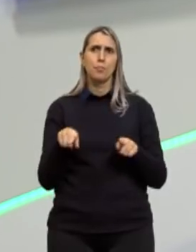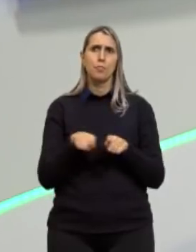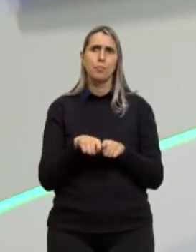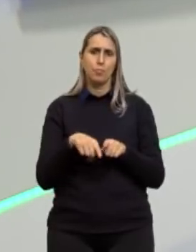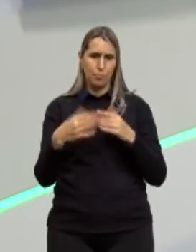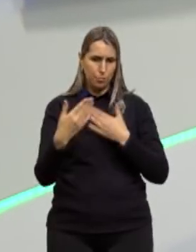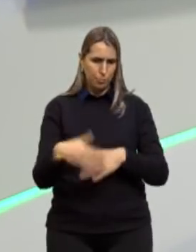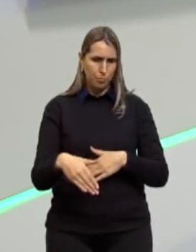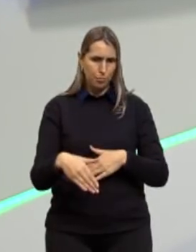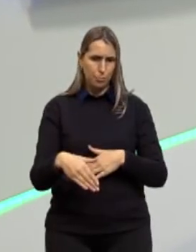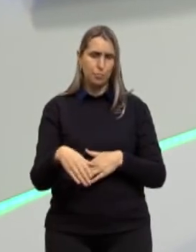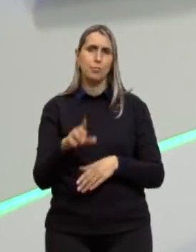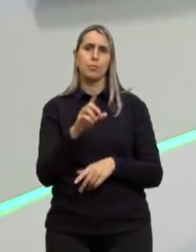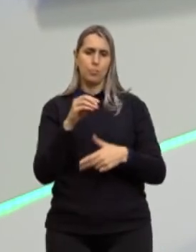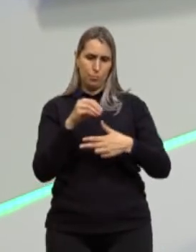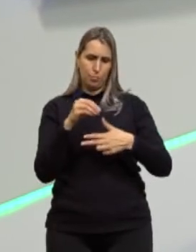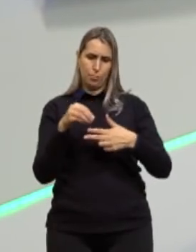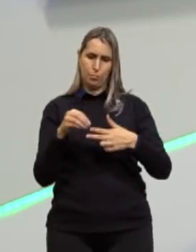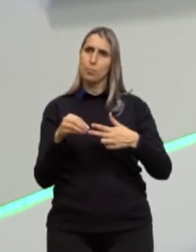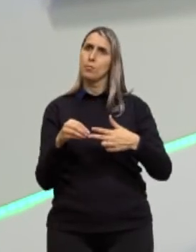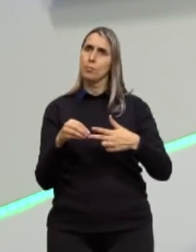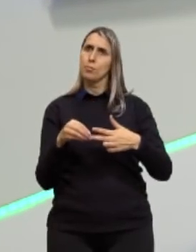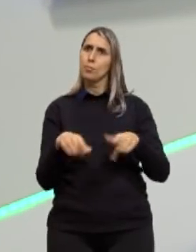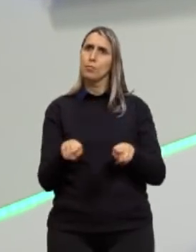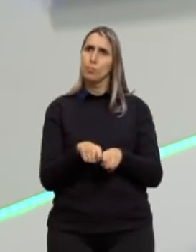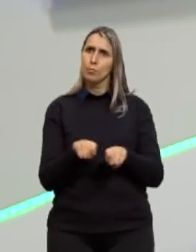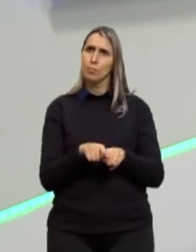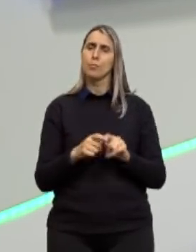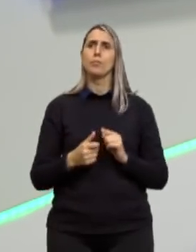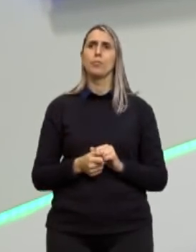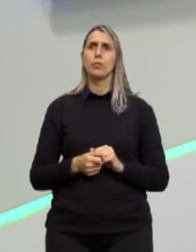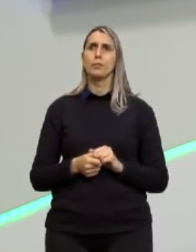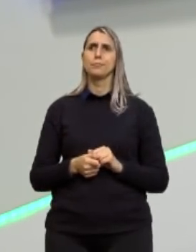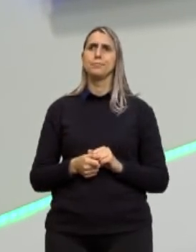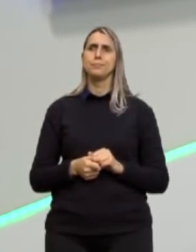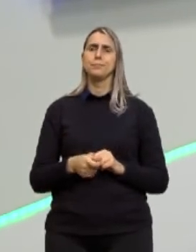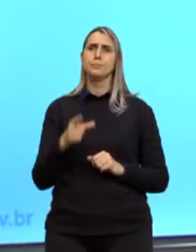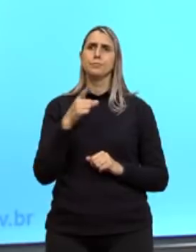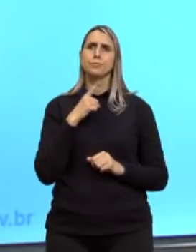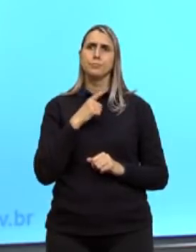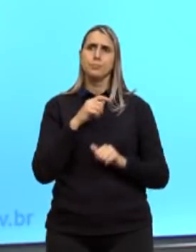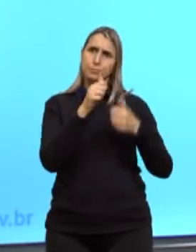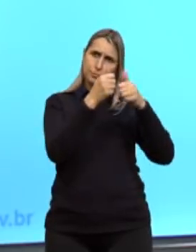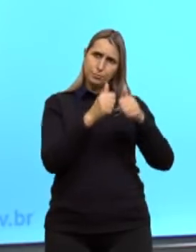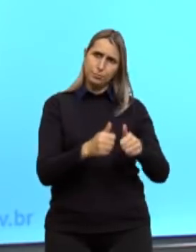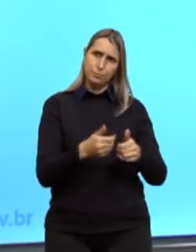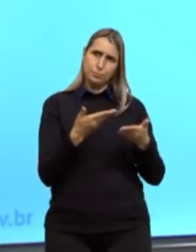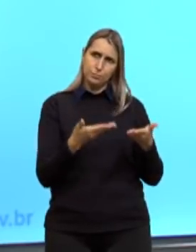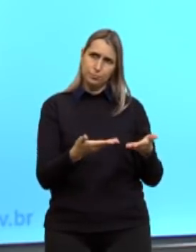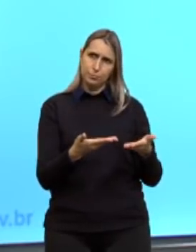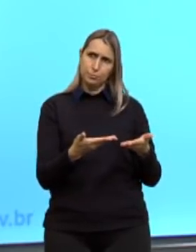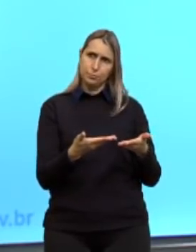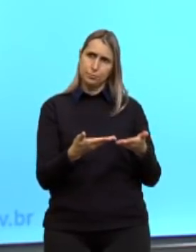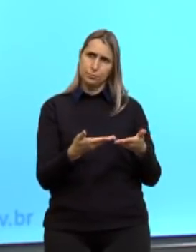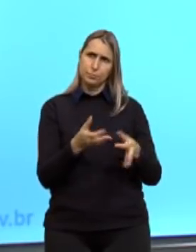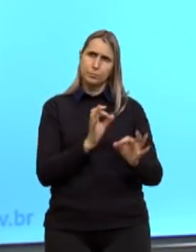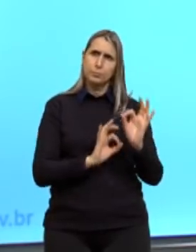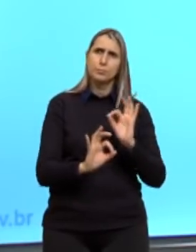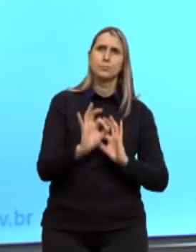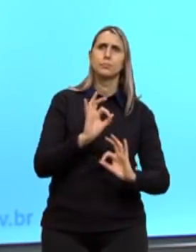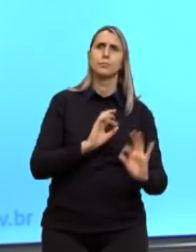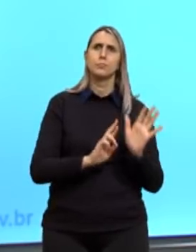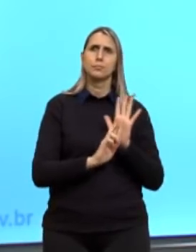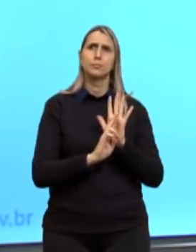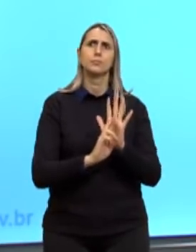lado uma prova do enem então tem que nós temos nós temos que a figura a seguir é um esquema